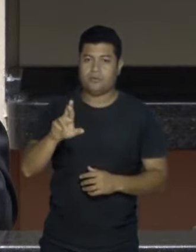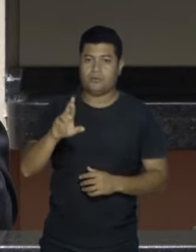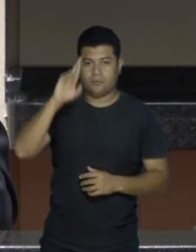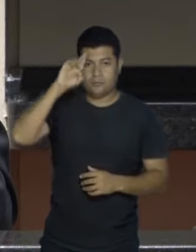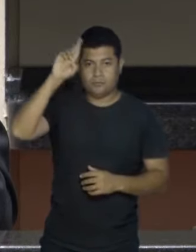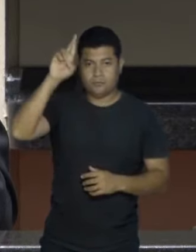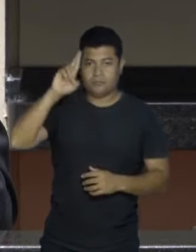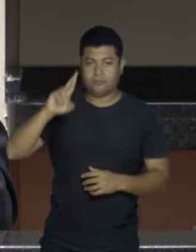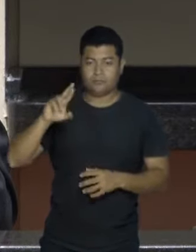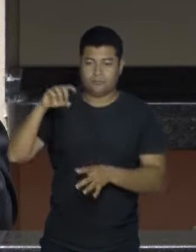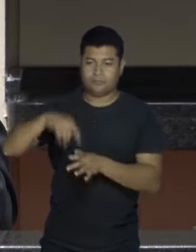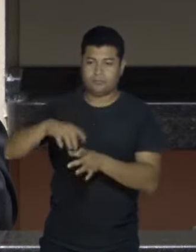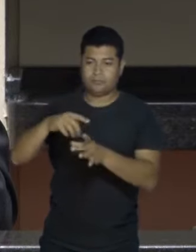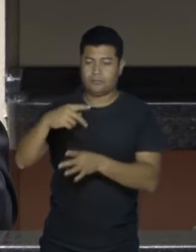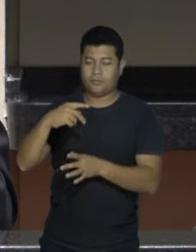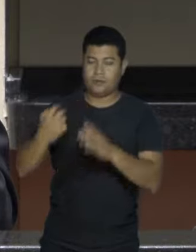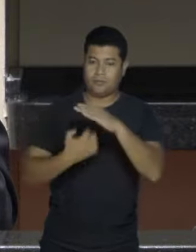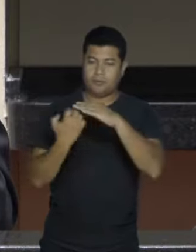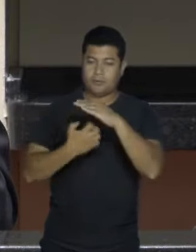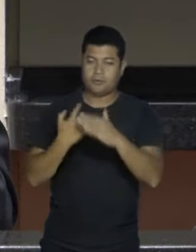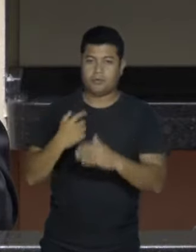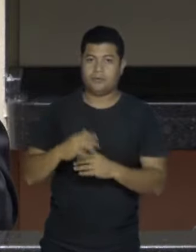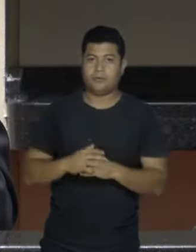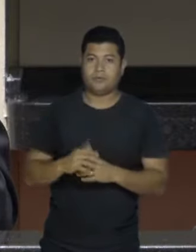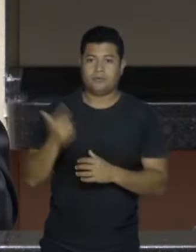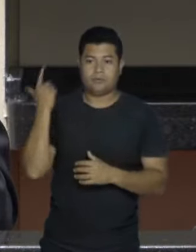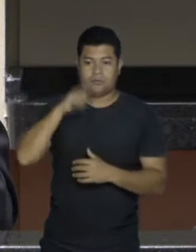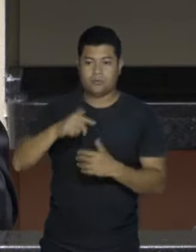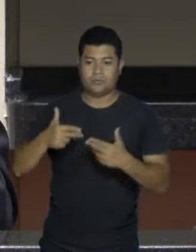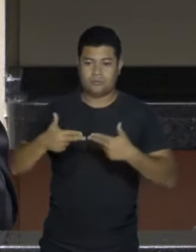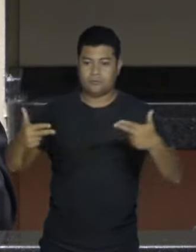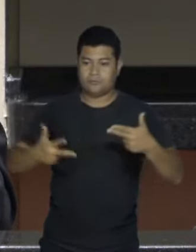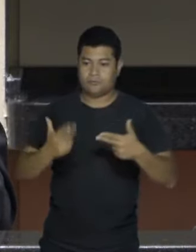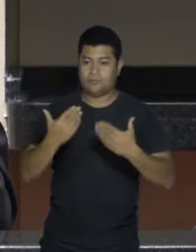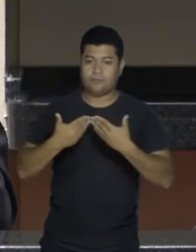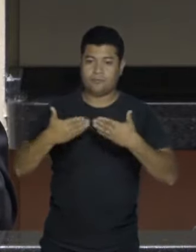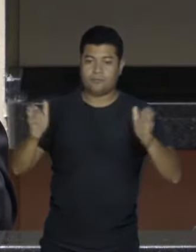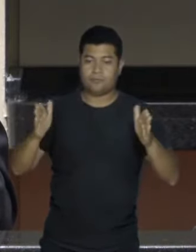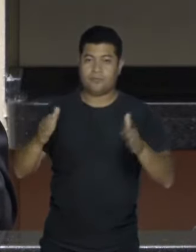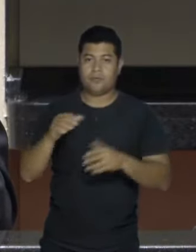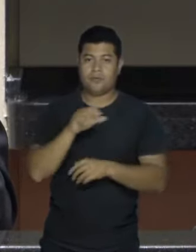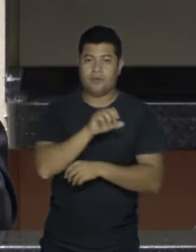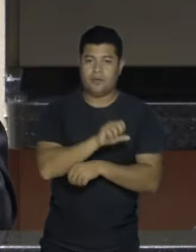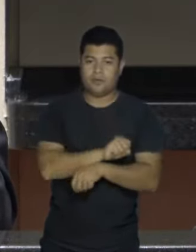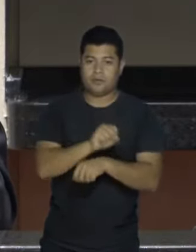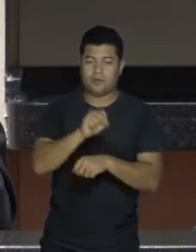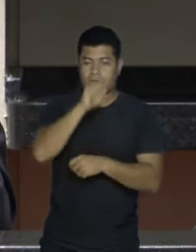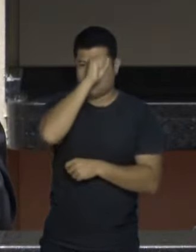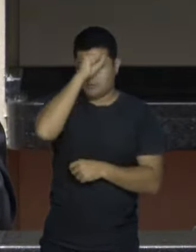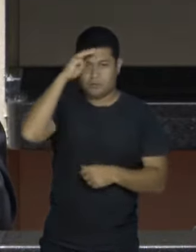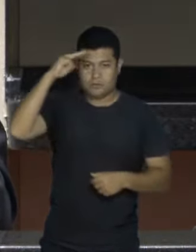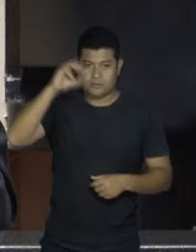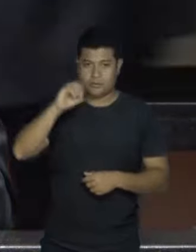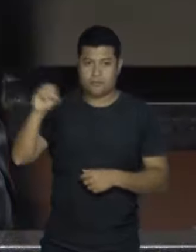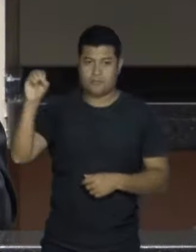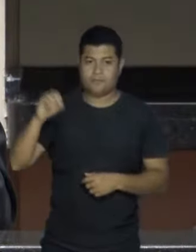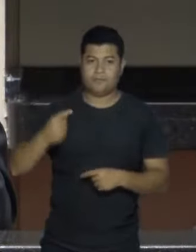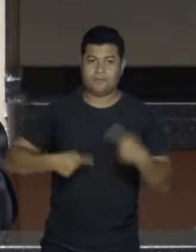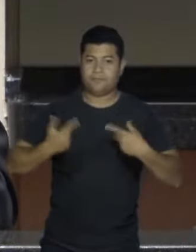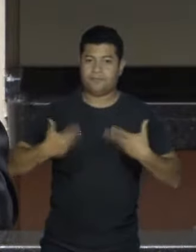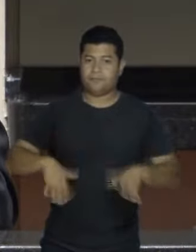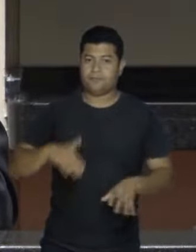plantimar pela inauguração de mais uma loja no município de São Miguel do Oeste em discussão tá vendo Quem Queira discutir em